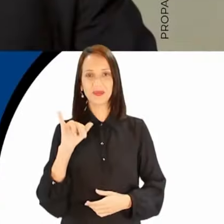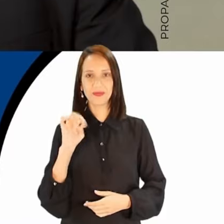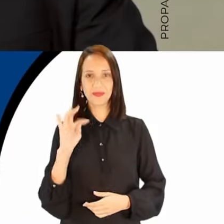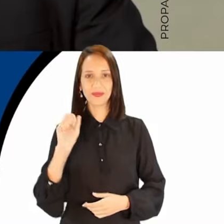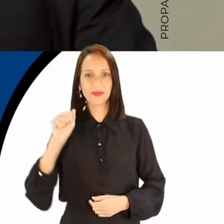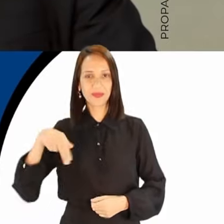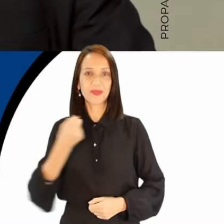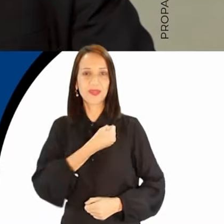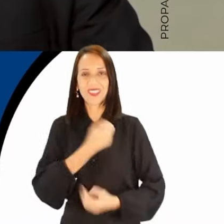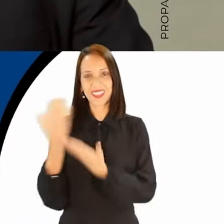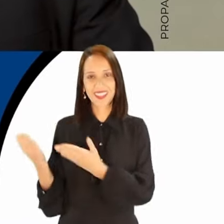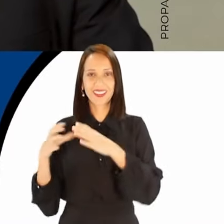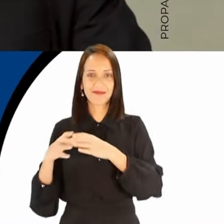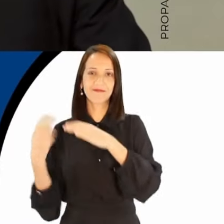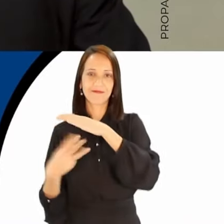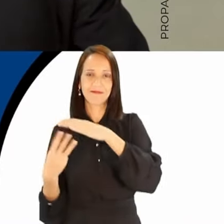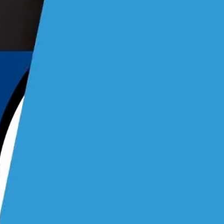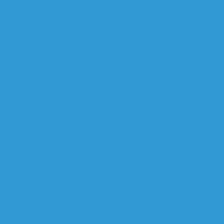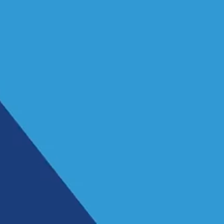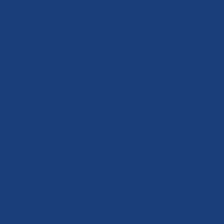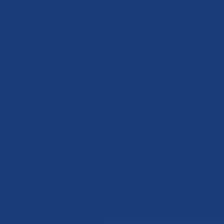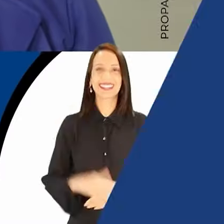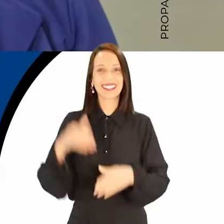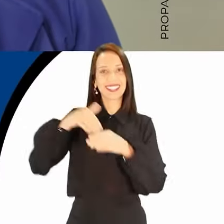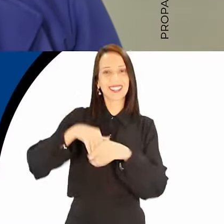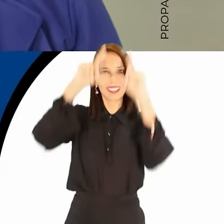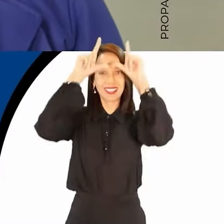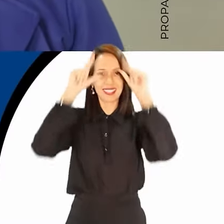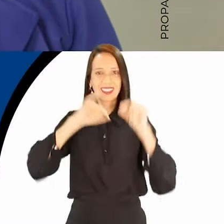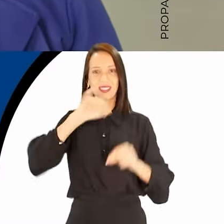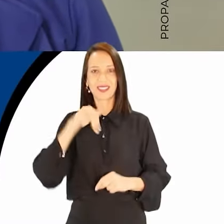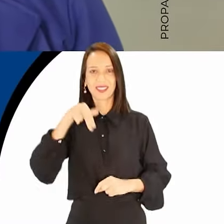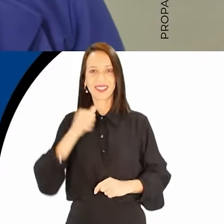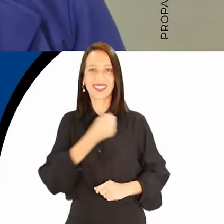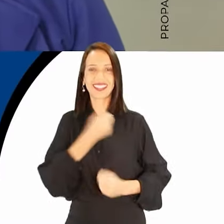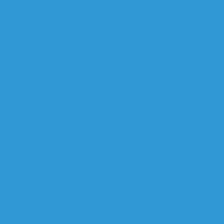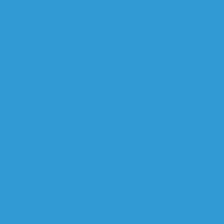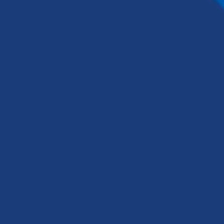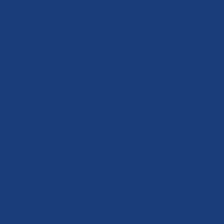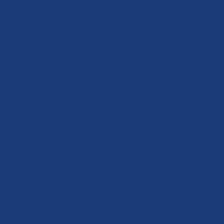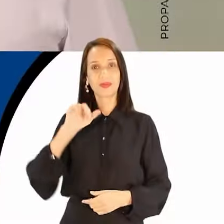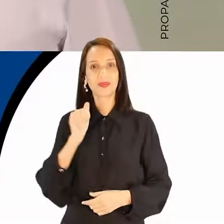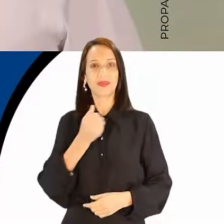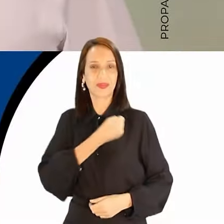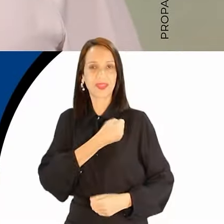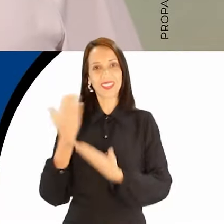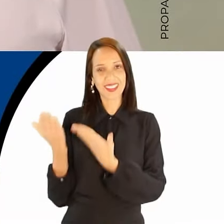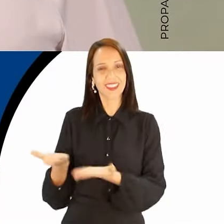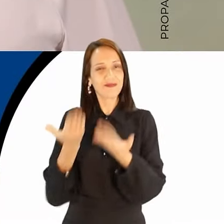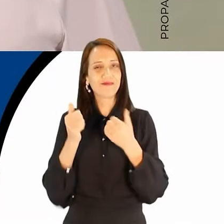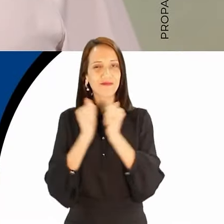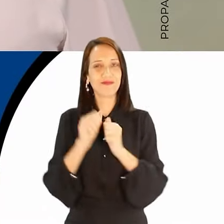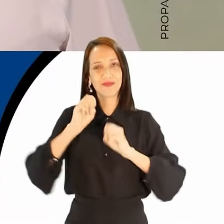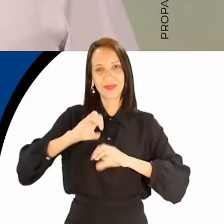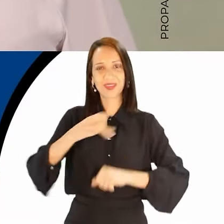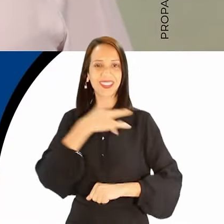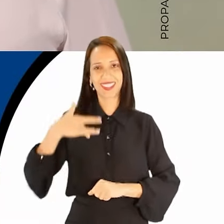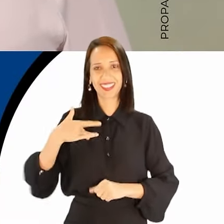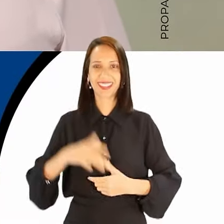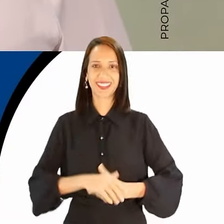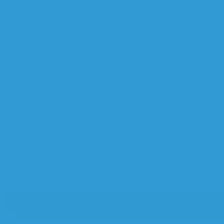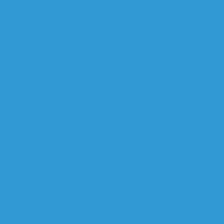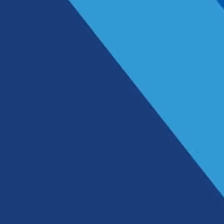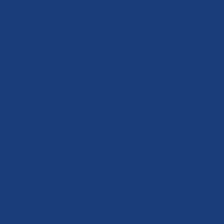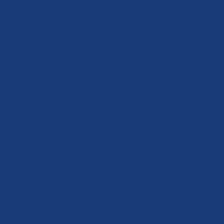Falbalete, 12, 2, 2, 2, 2, pelo terceiro setor. Vote em Femeira João na Paz, 12, 0, 90. Mara Leandro, 12, 900. Venham comigo,